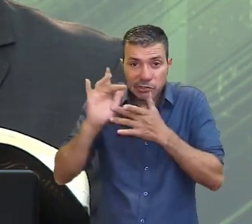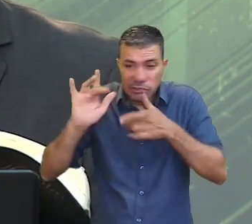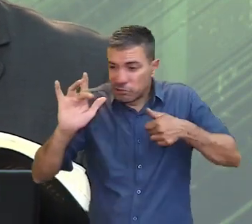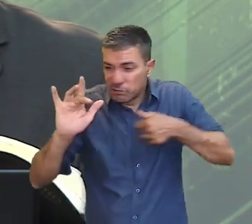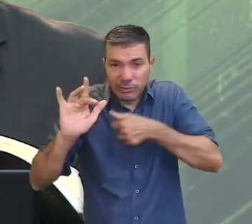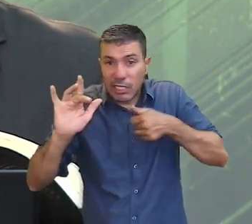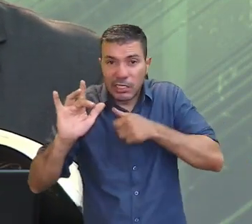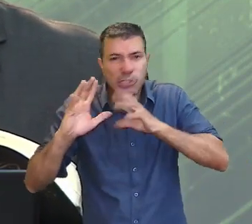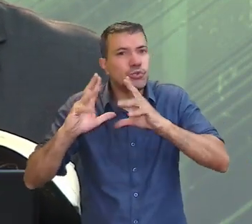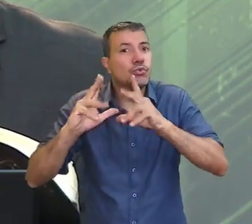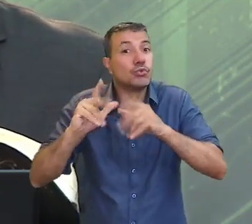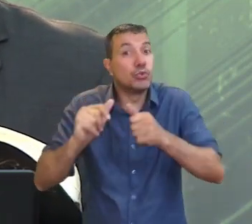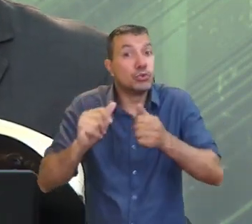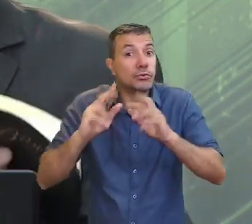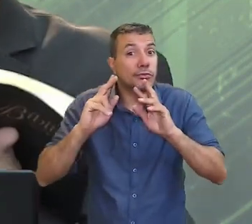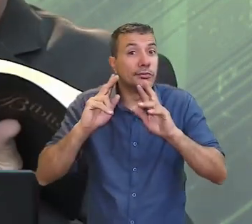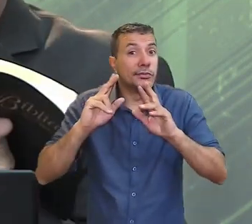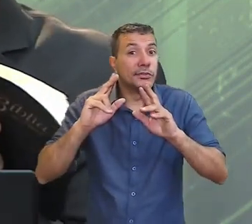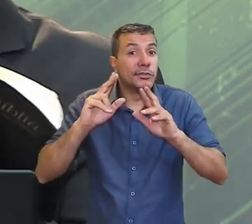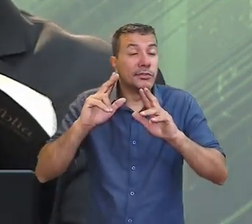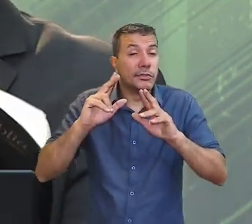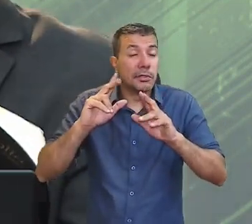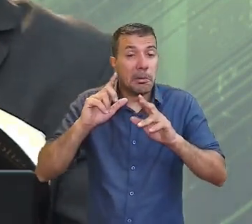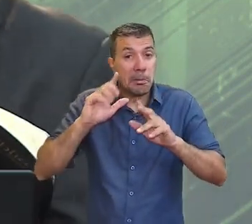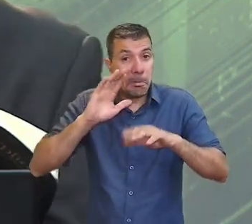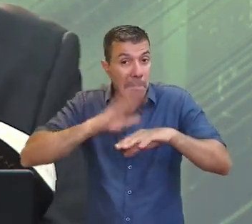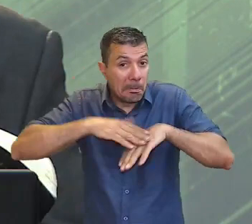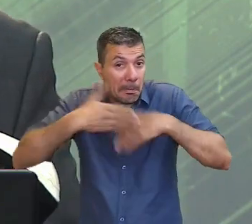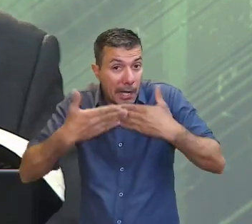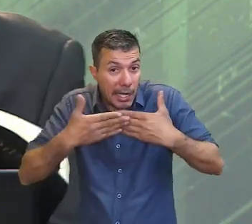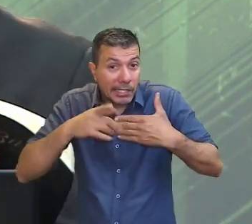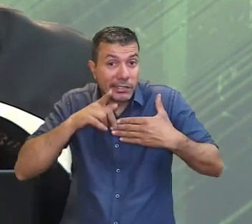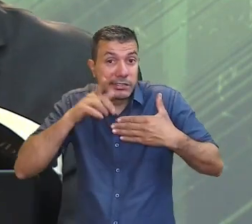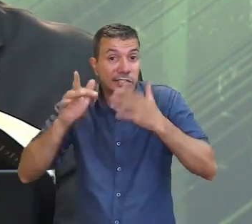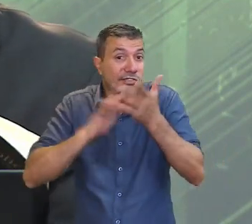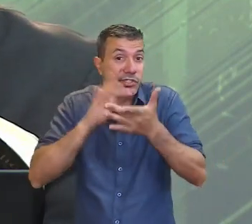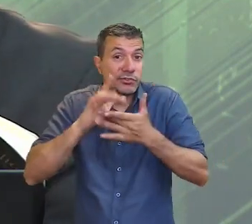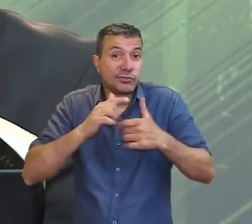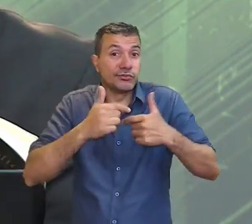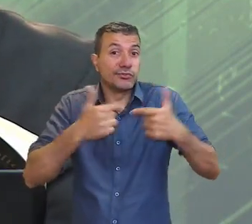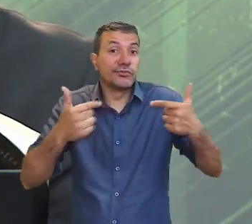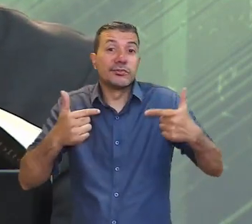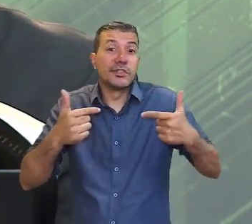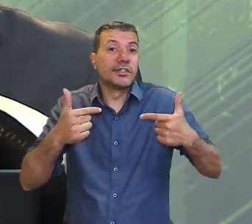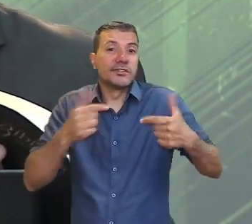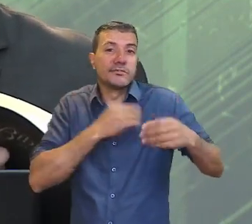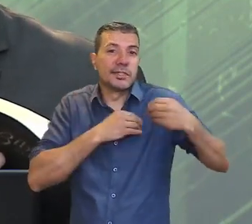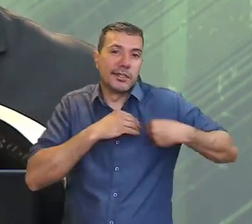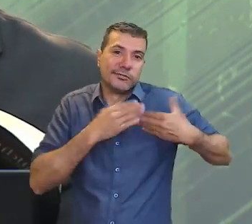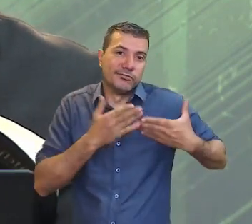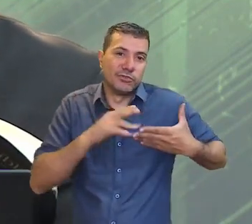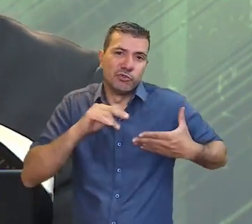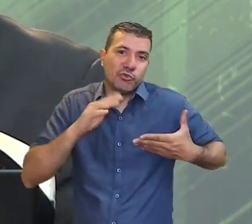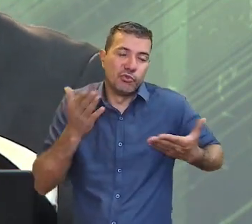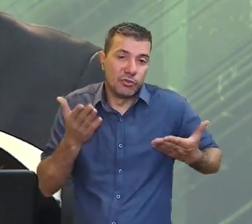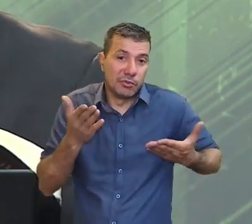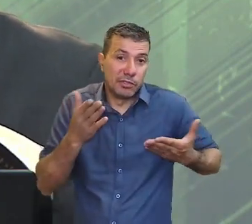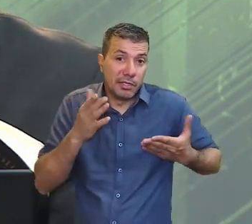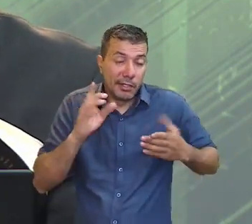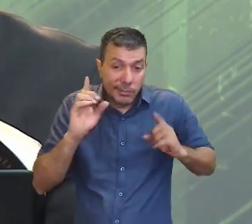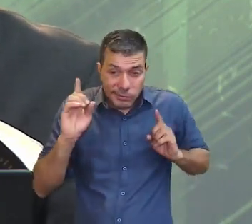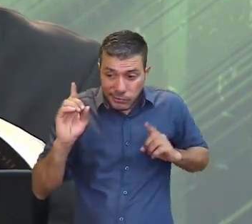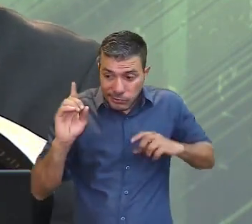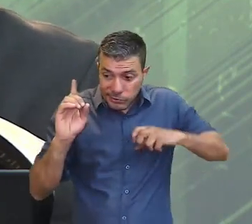mas sem pecado. E eu vou um pouquinho a mais. Eu quero ler o verso 16 para vocês, que diz assim, ó: "Acheguemo-nos,